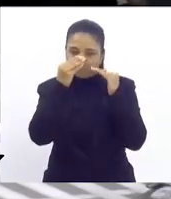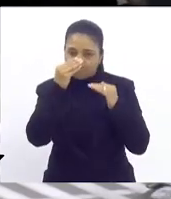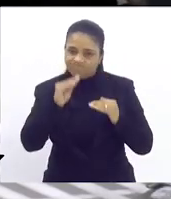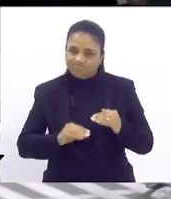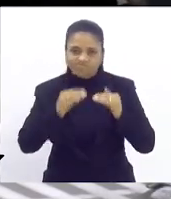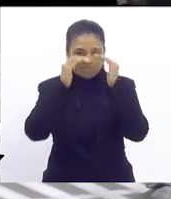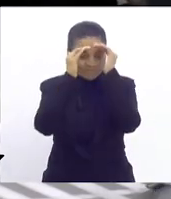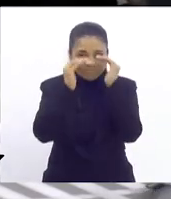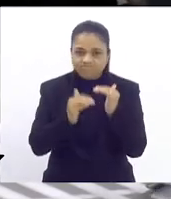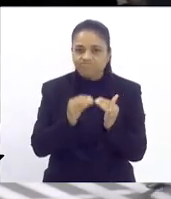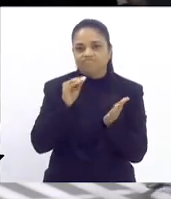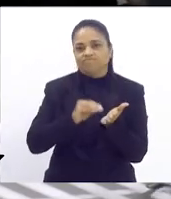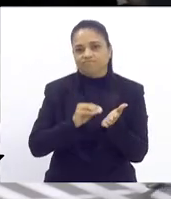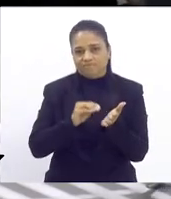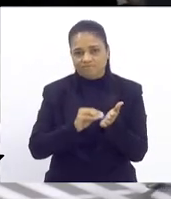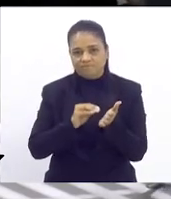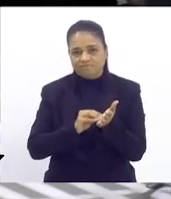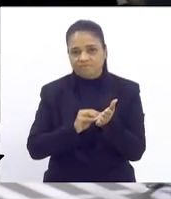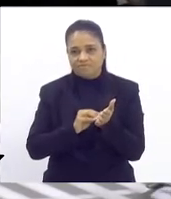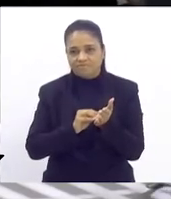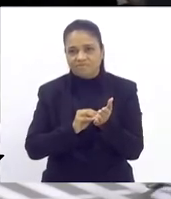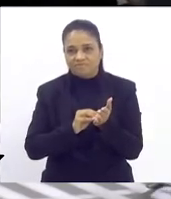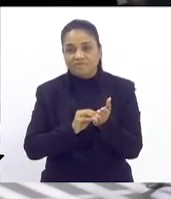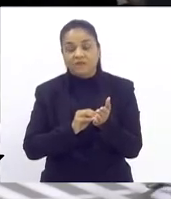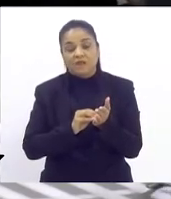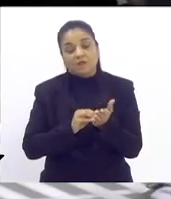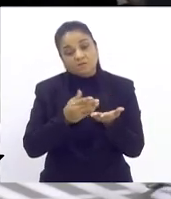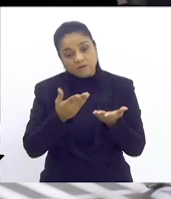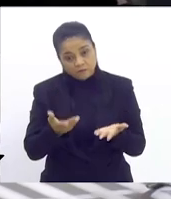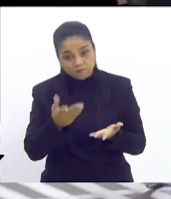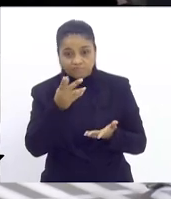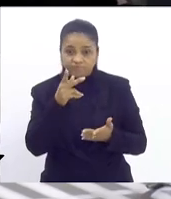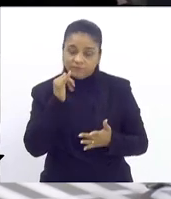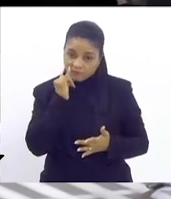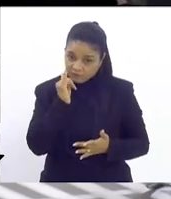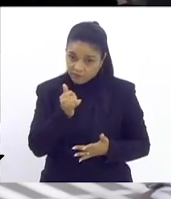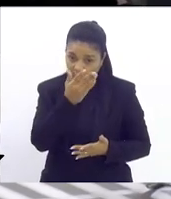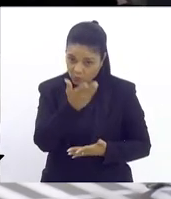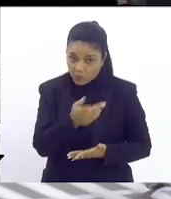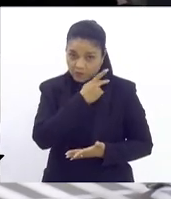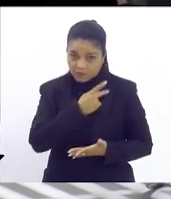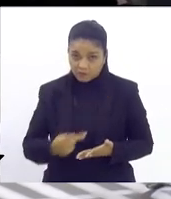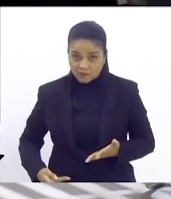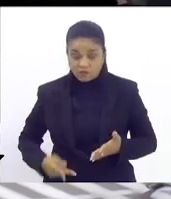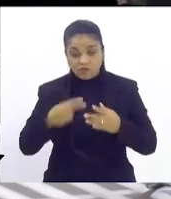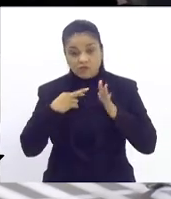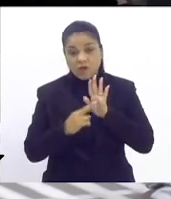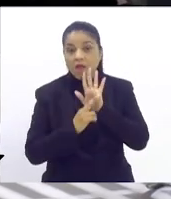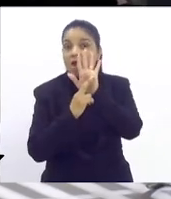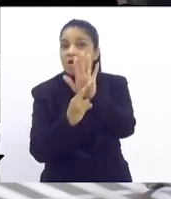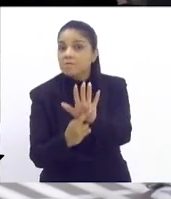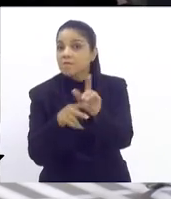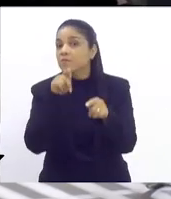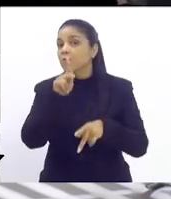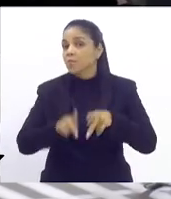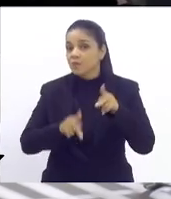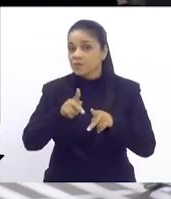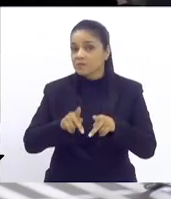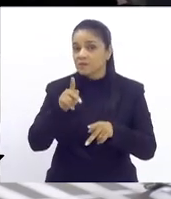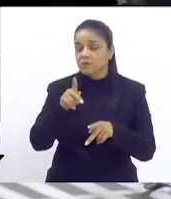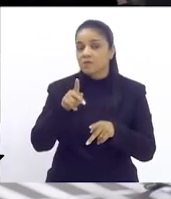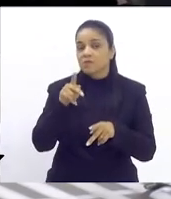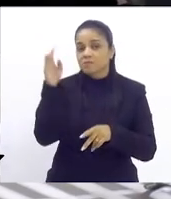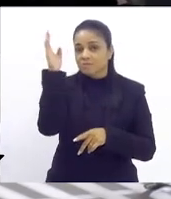respeito bem Como disse vossa excelência nós estamos aqui representando a população do estado do Rio de Janeiro